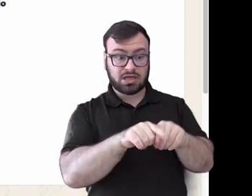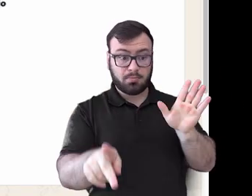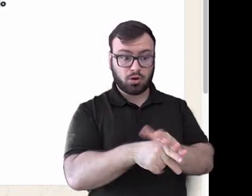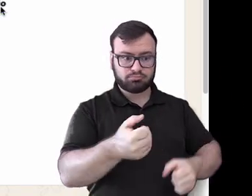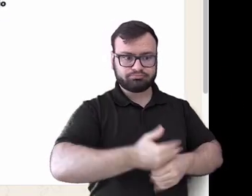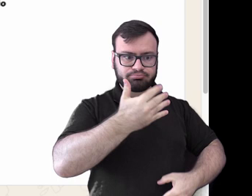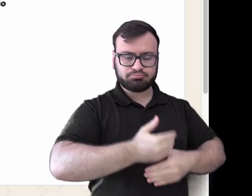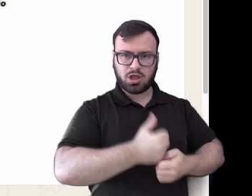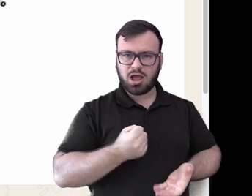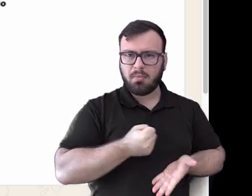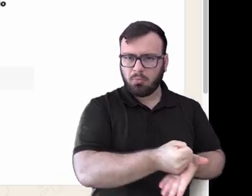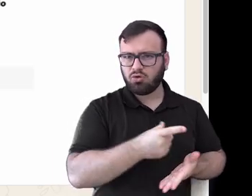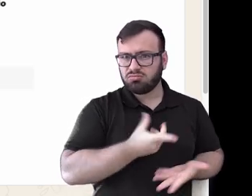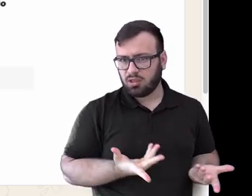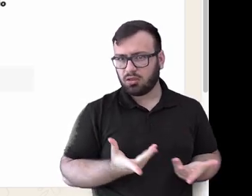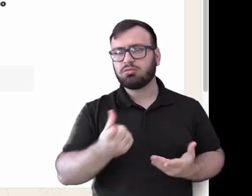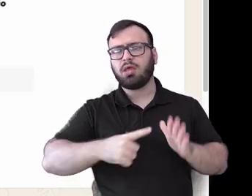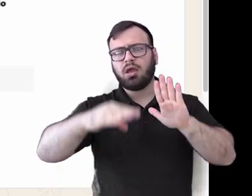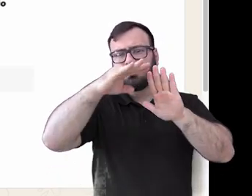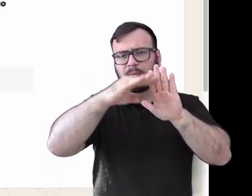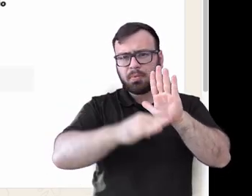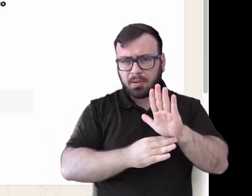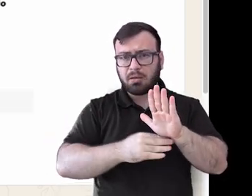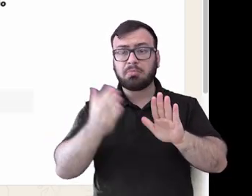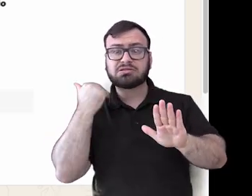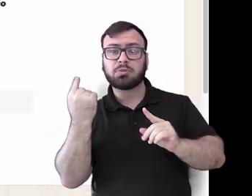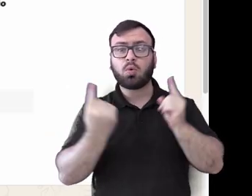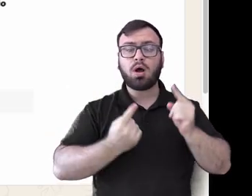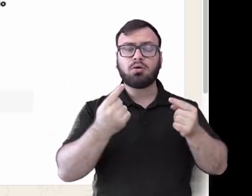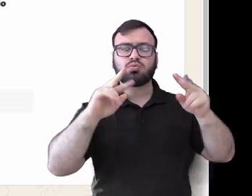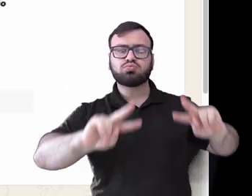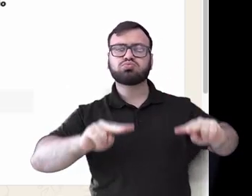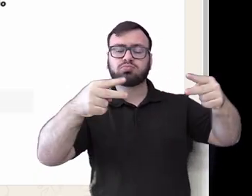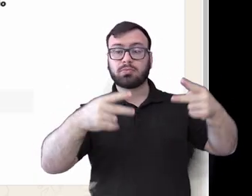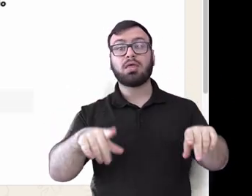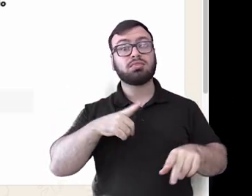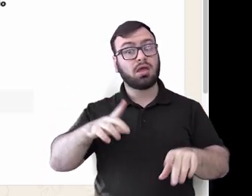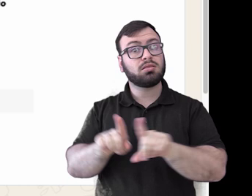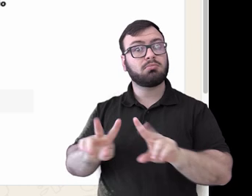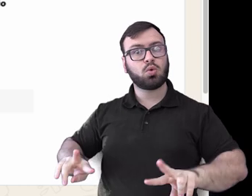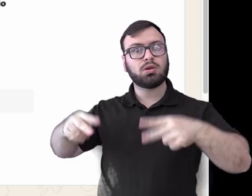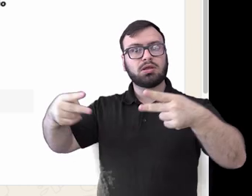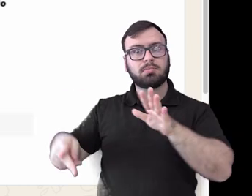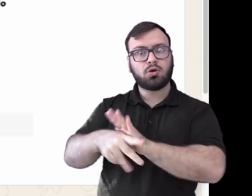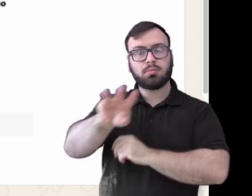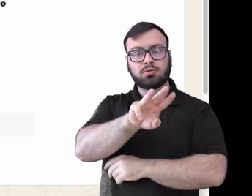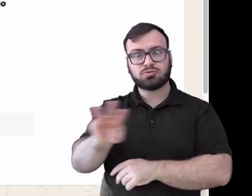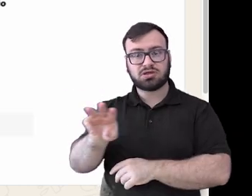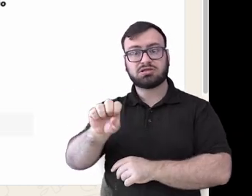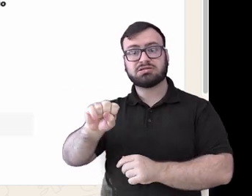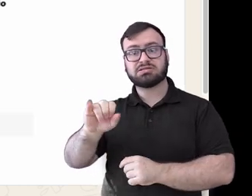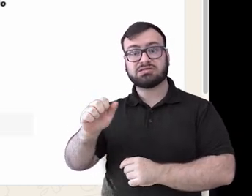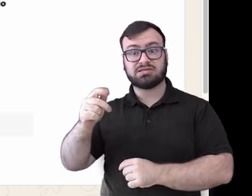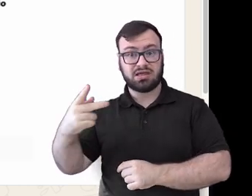apoio nessa sala você encontra a lista de ensalamento para consulta o link para o site da CIEP 2021